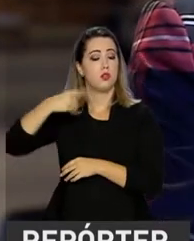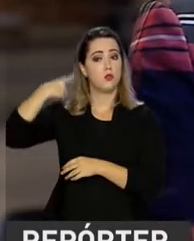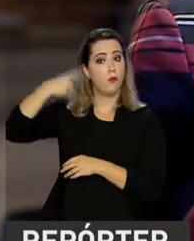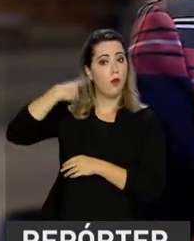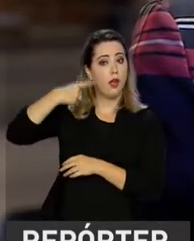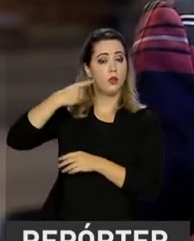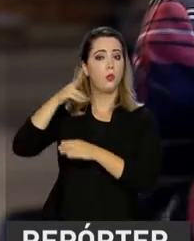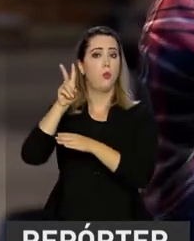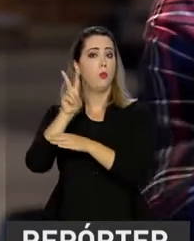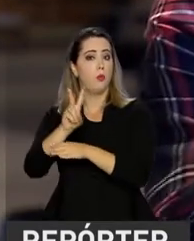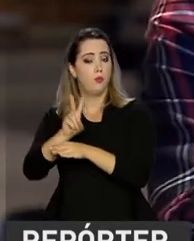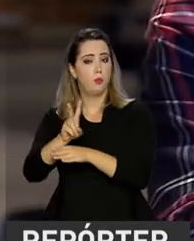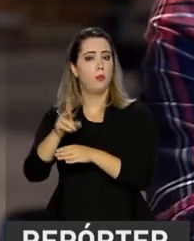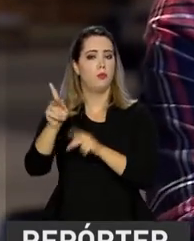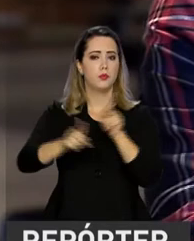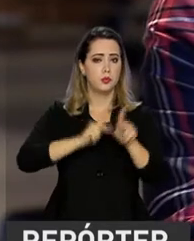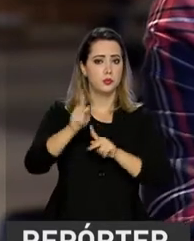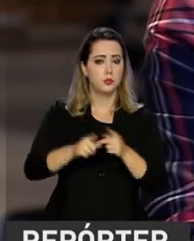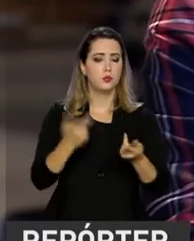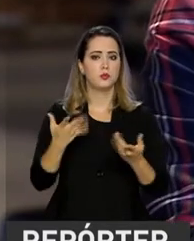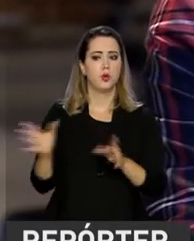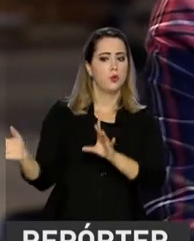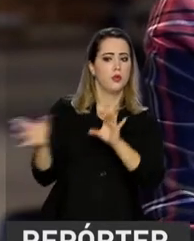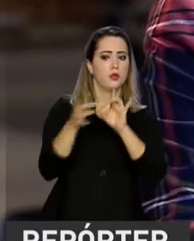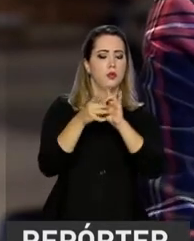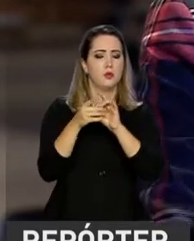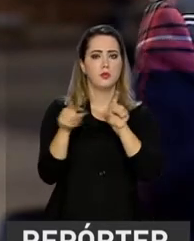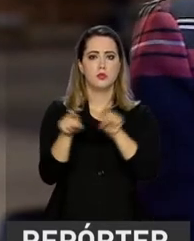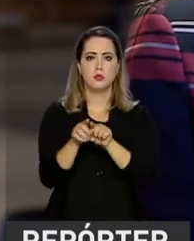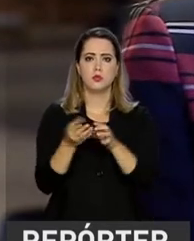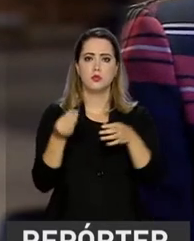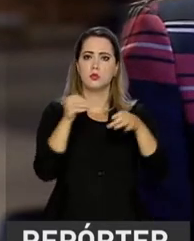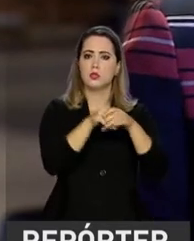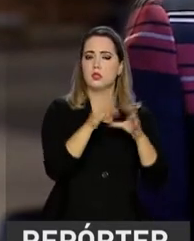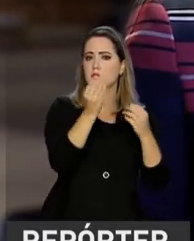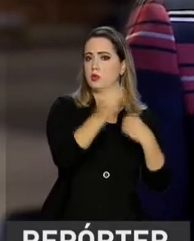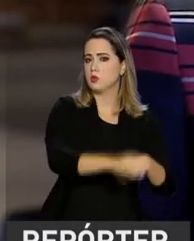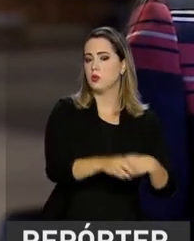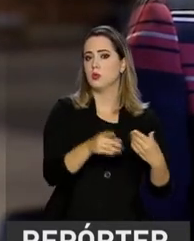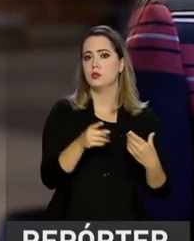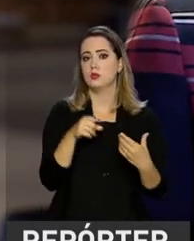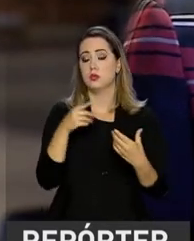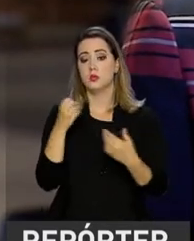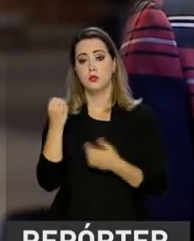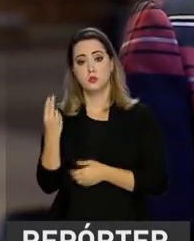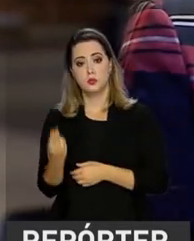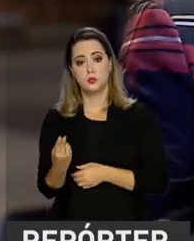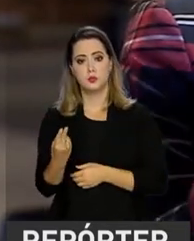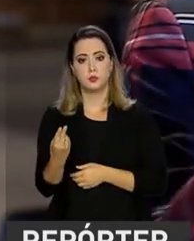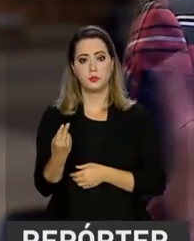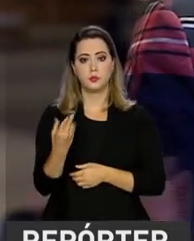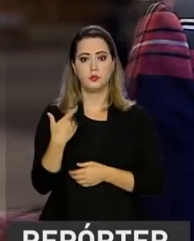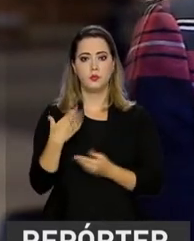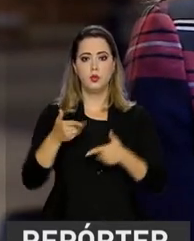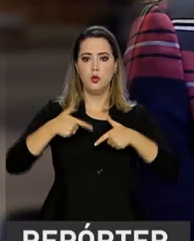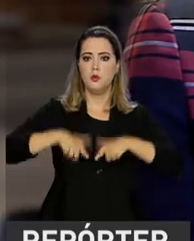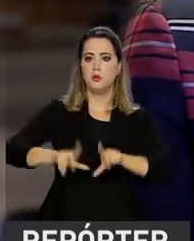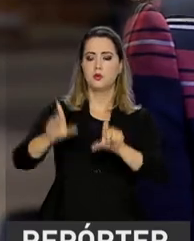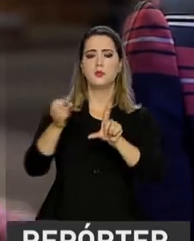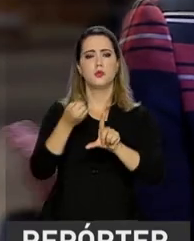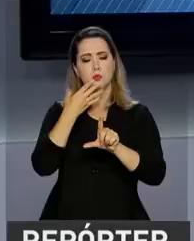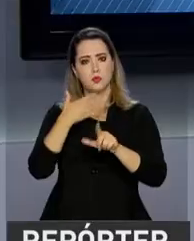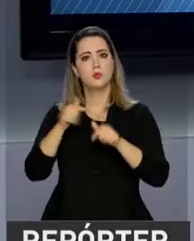humanos seja com o ingresso da disciplina nos concursos seja com a premiação de boas